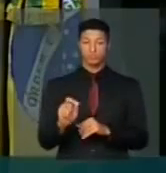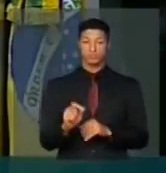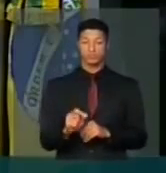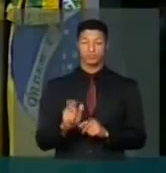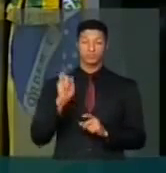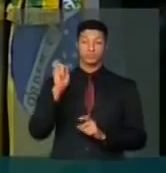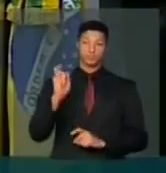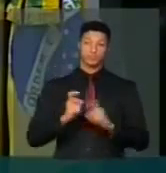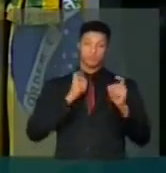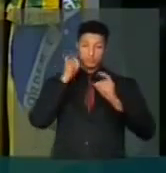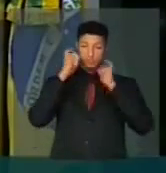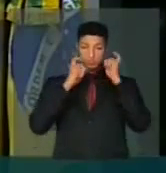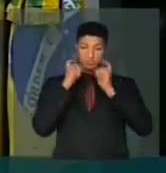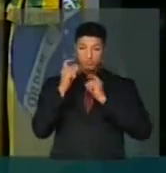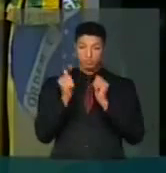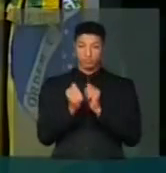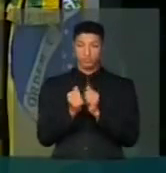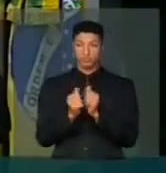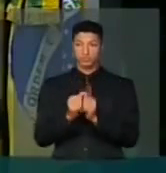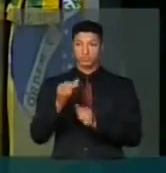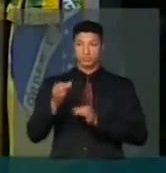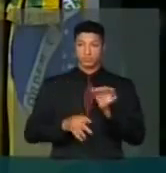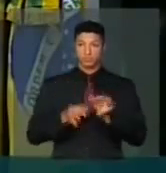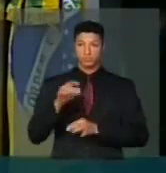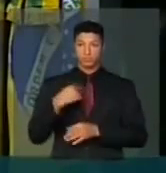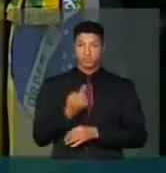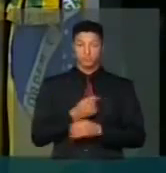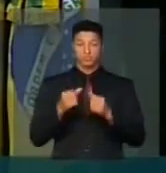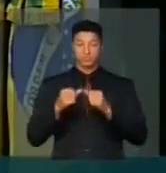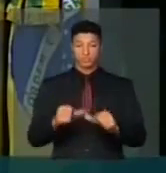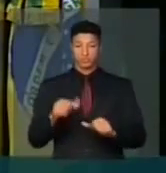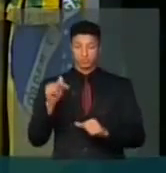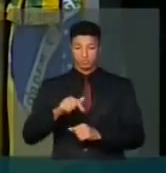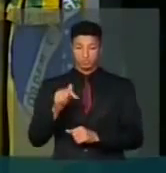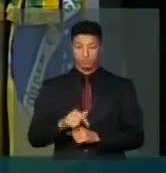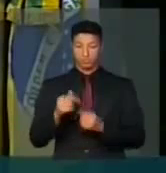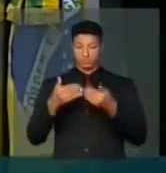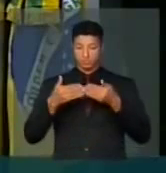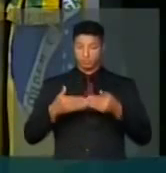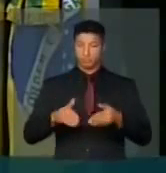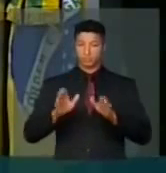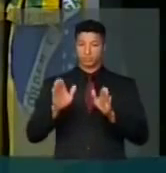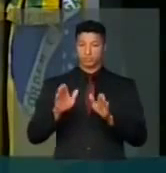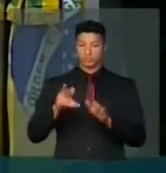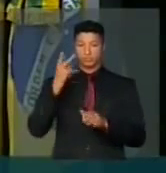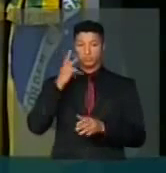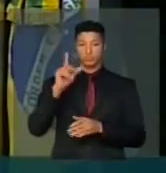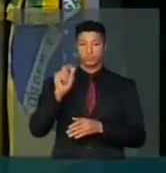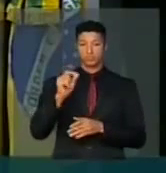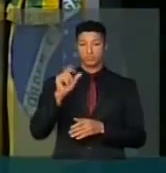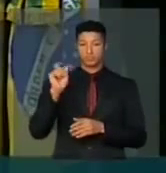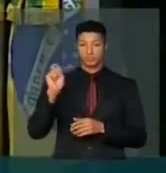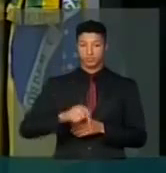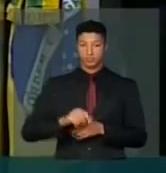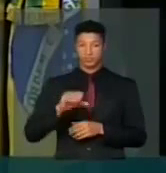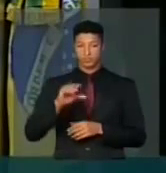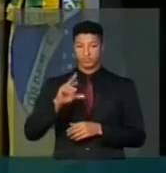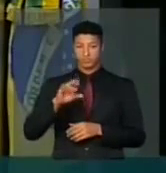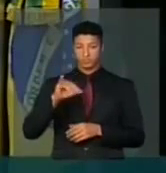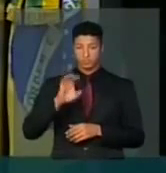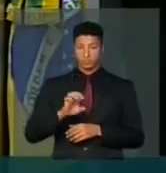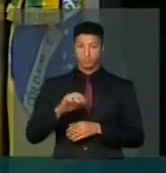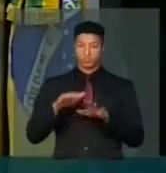se preocupam, e com justiça, de que nós estejamos aqui abrindo a porta para que seja